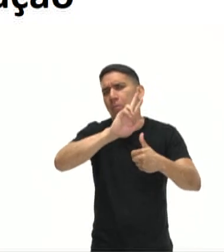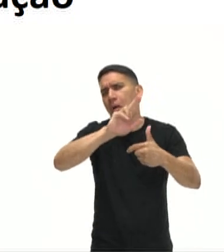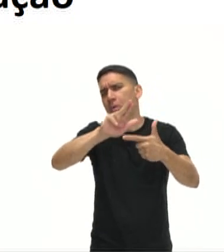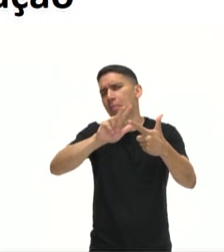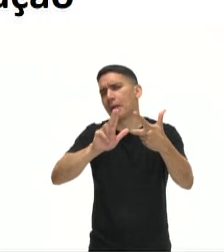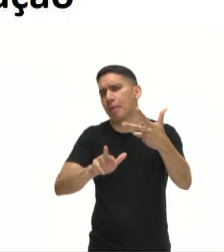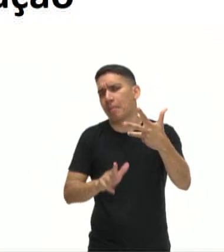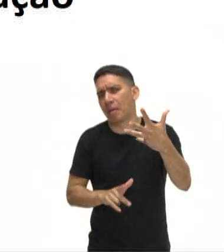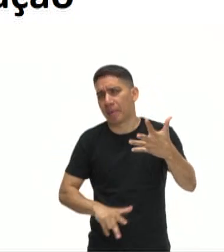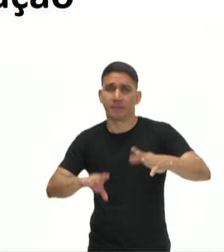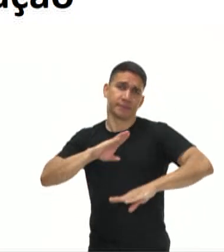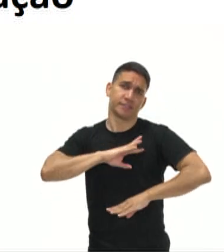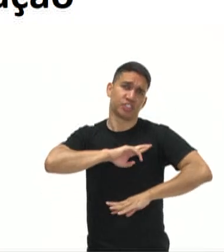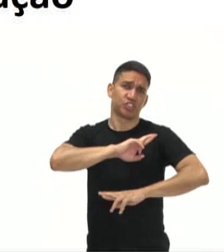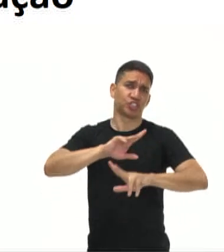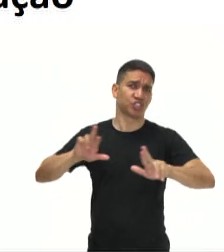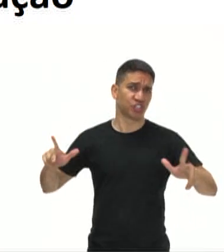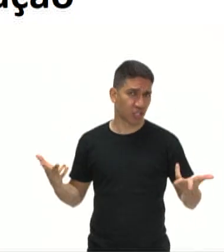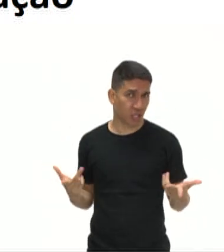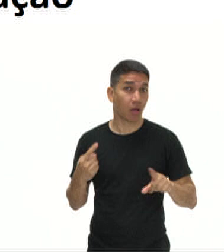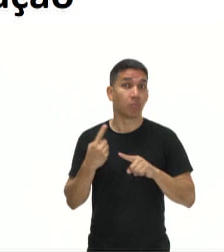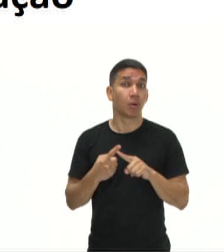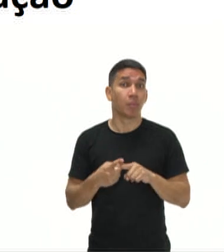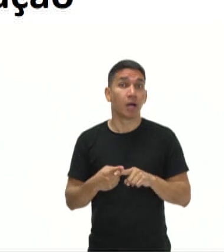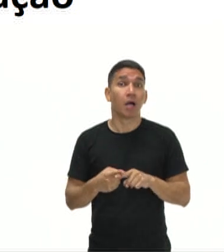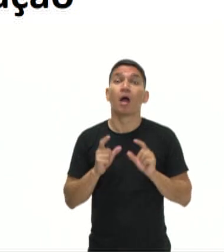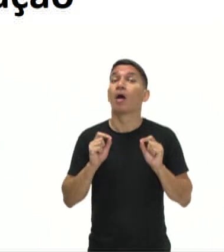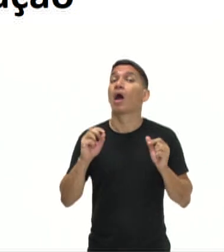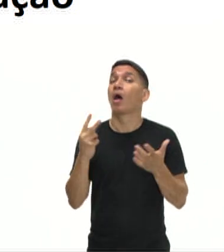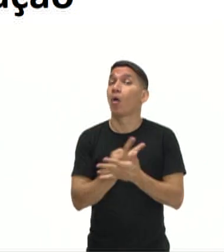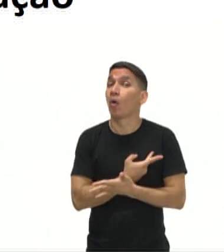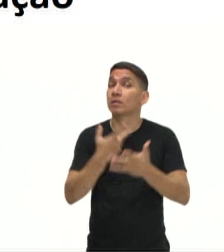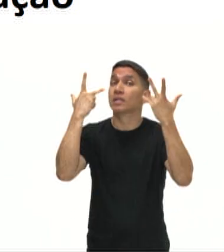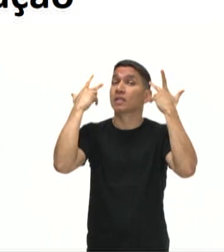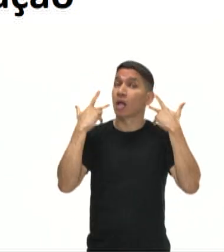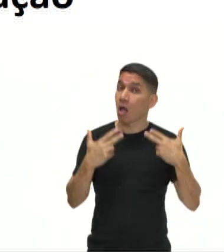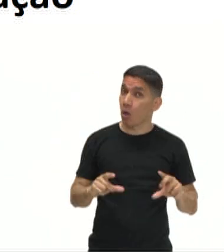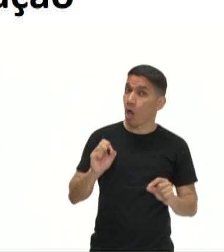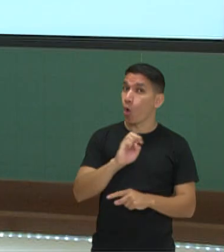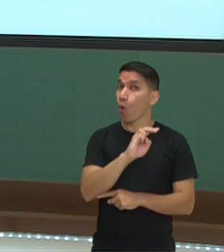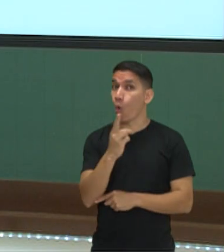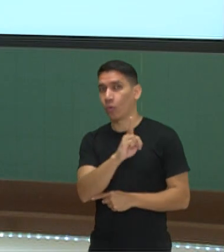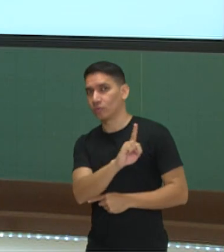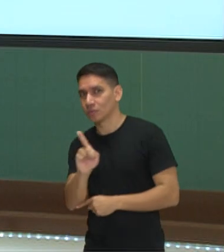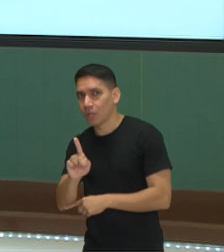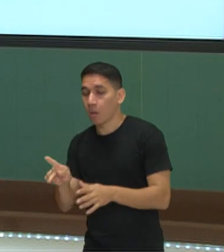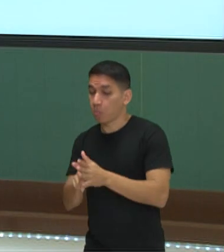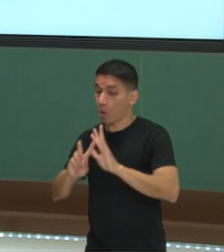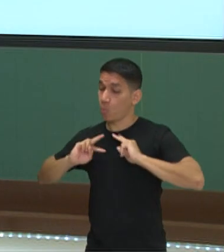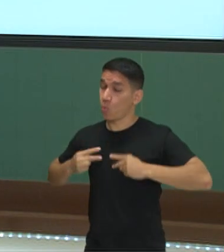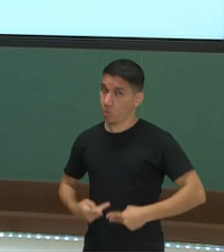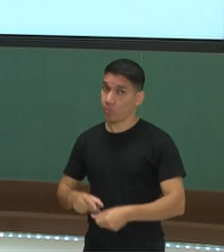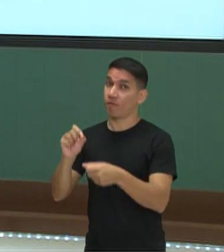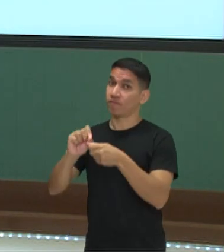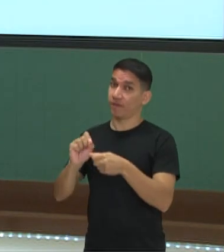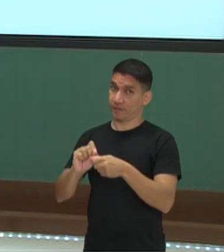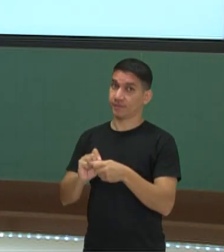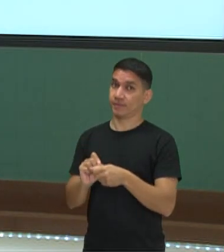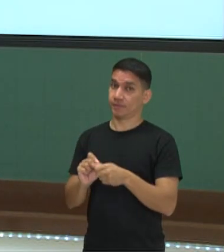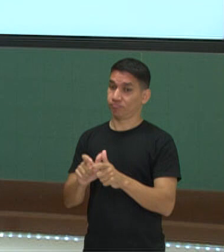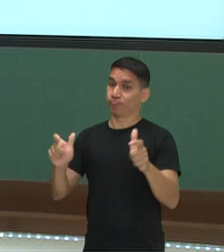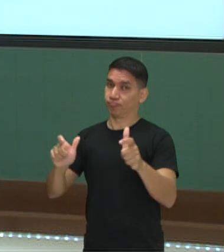vários fenômenos diferentes, o que ocorre de forma natural ou não, que o homem pode